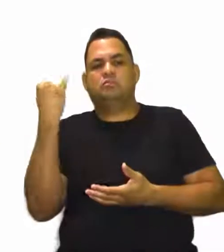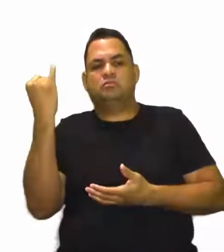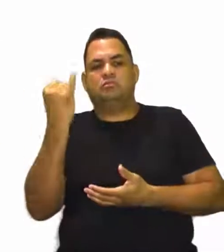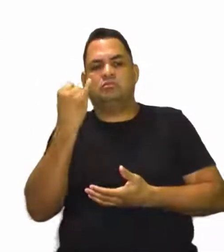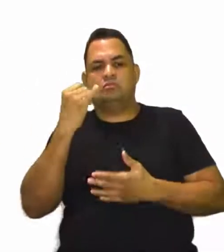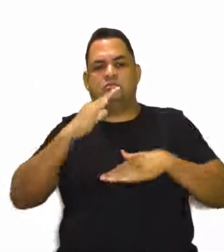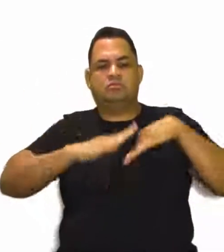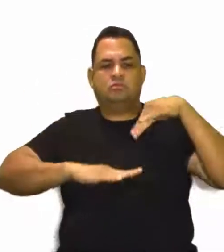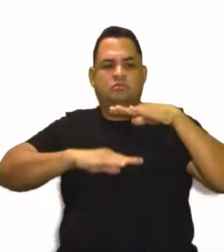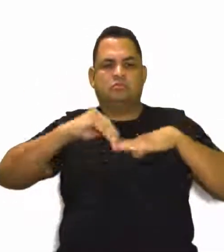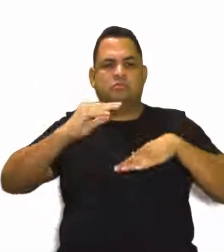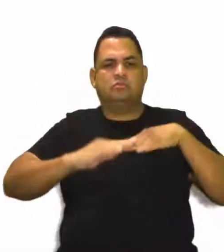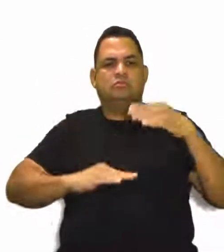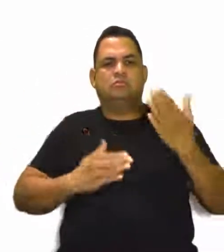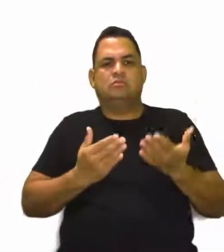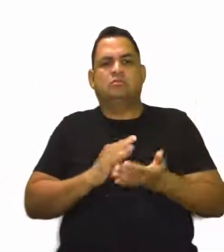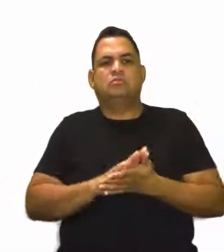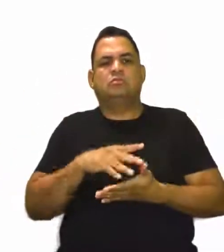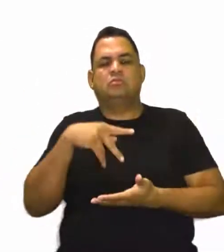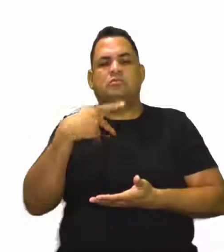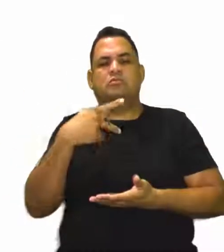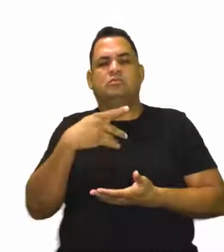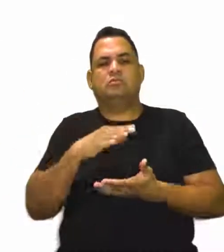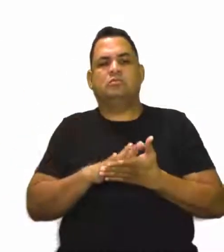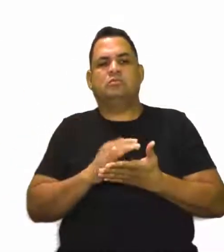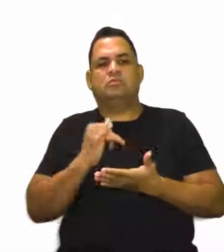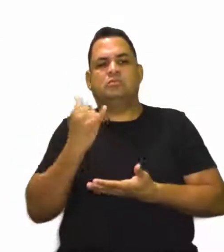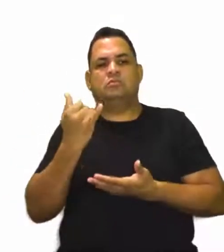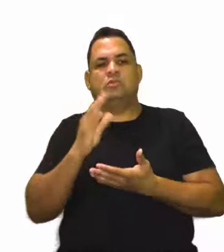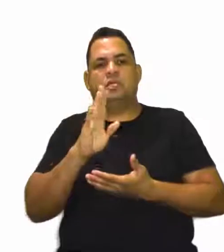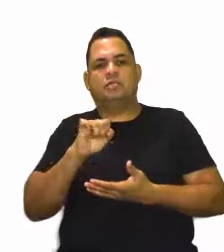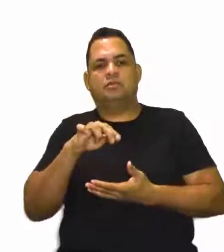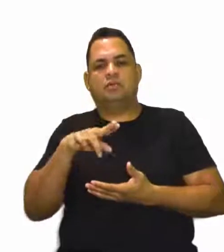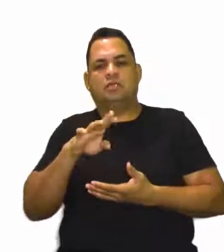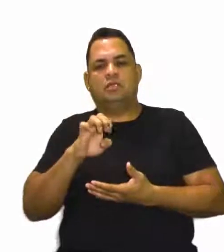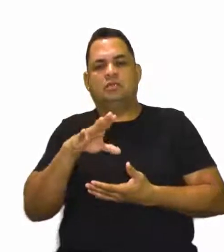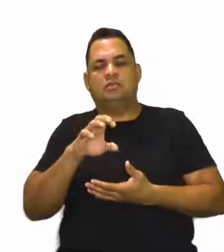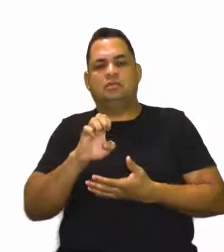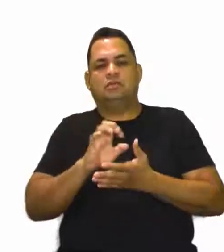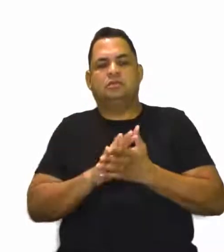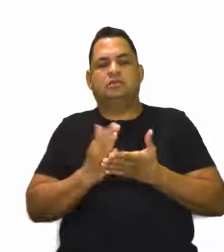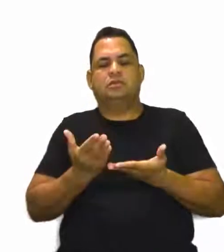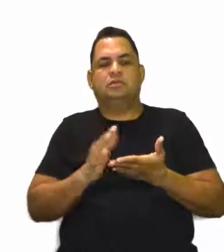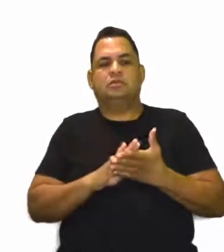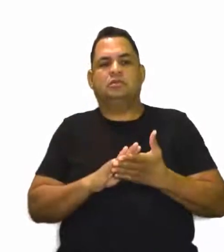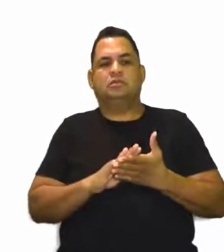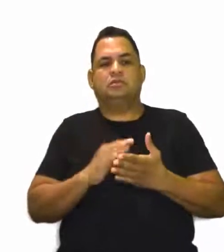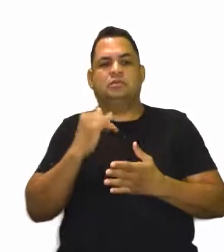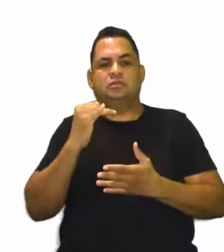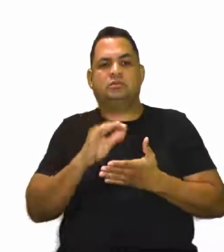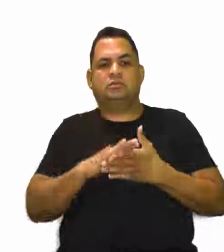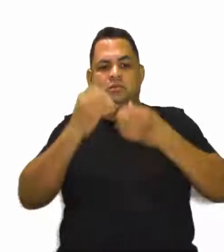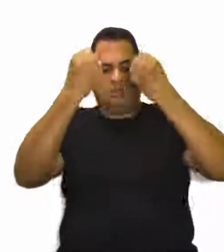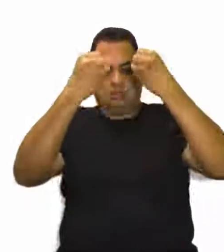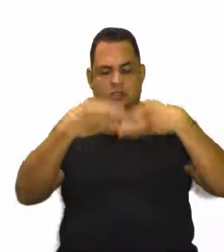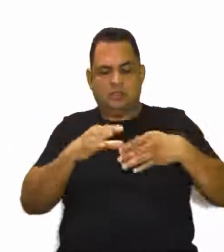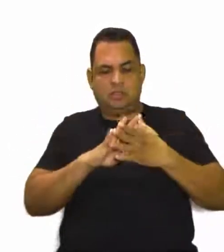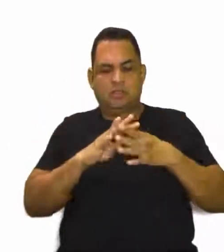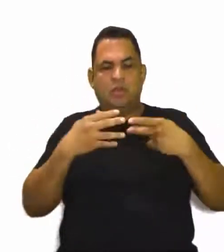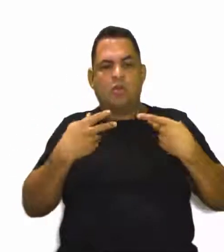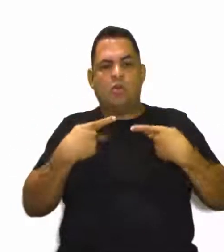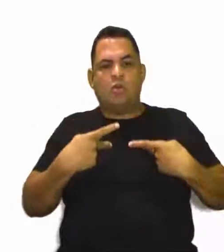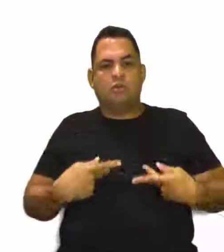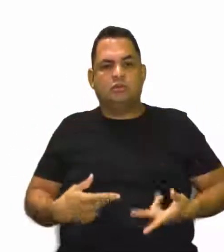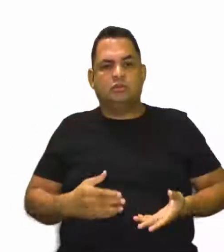do profissional, falamos da importância da anamnese, demos ênfase na composição